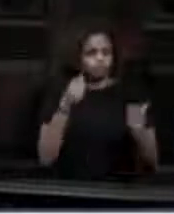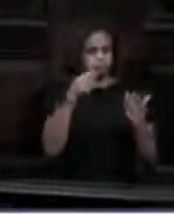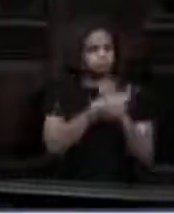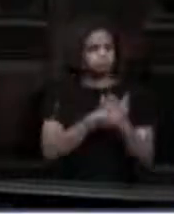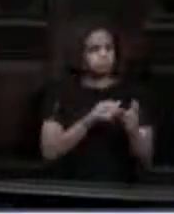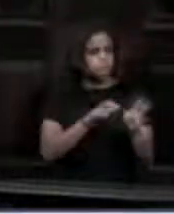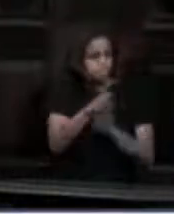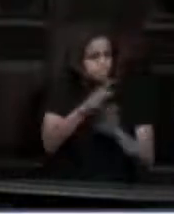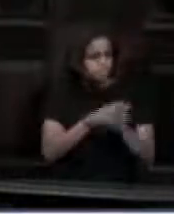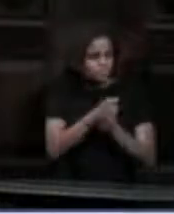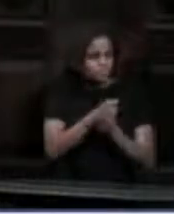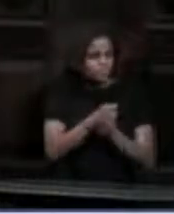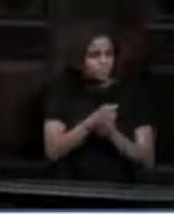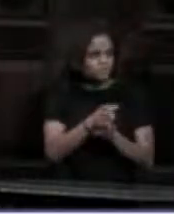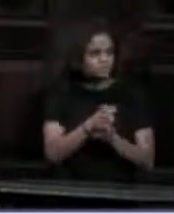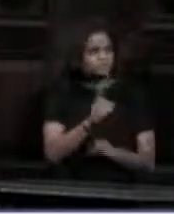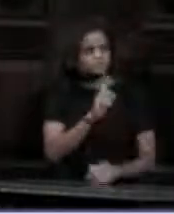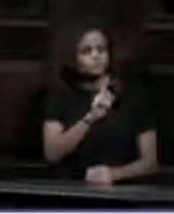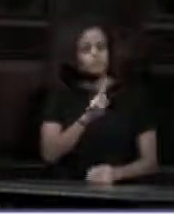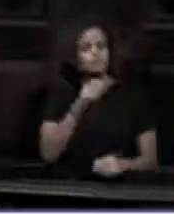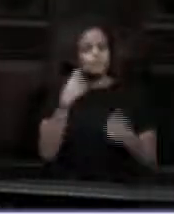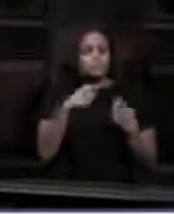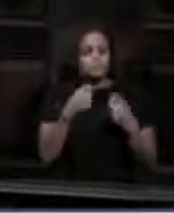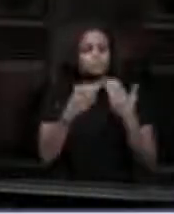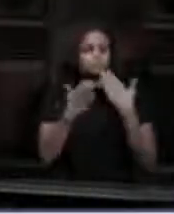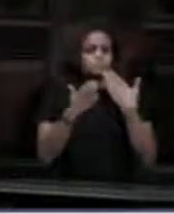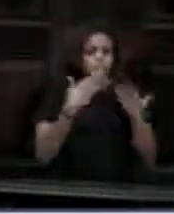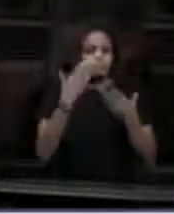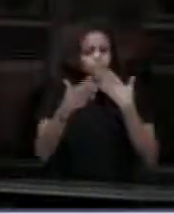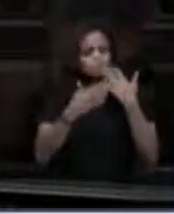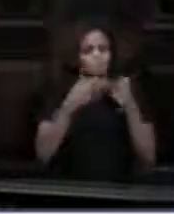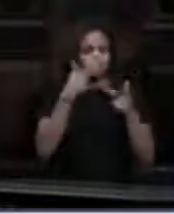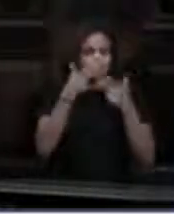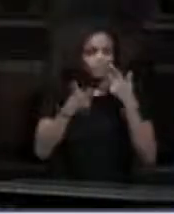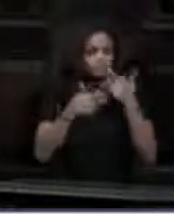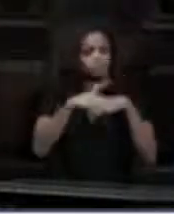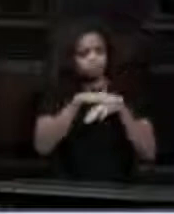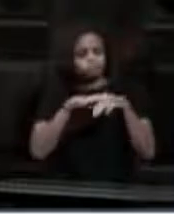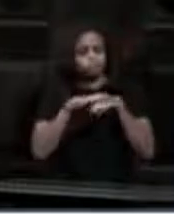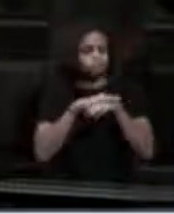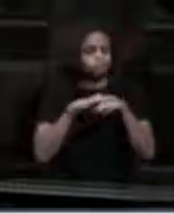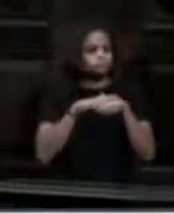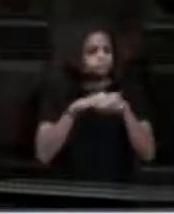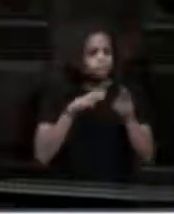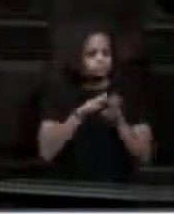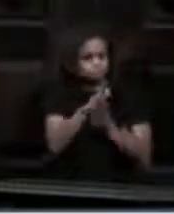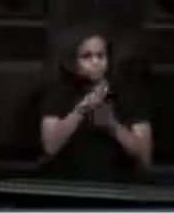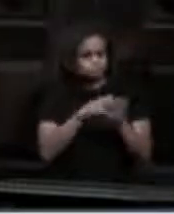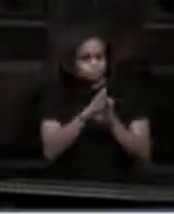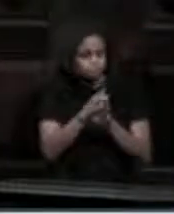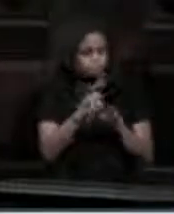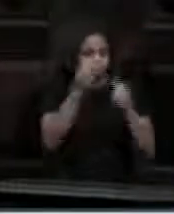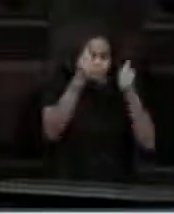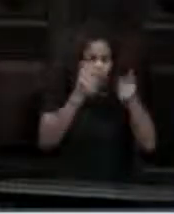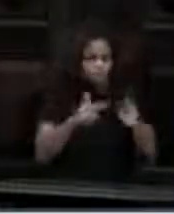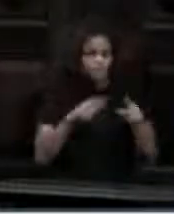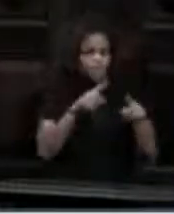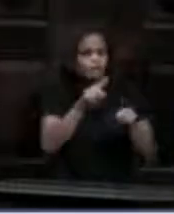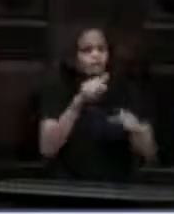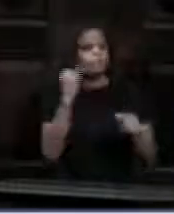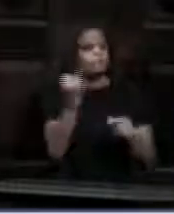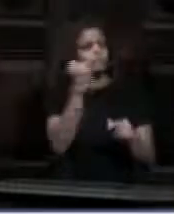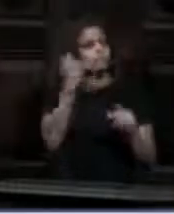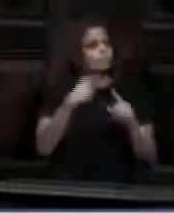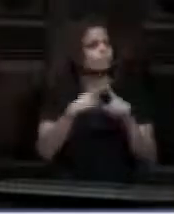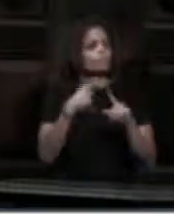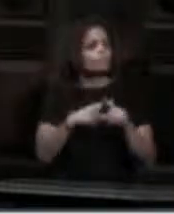faz através do convencimento, através da conscientização, através do diálogo. São